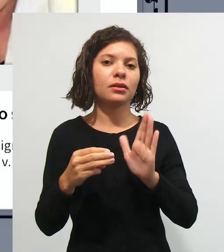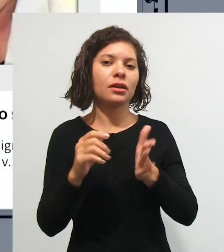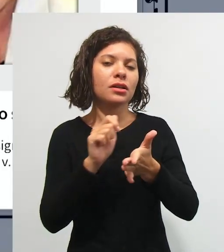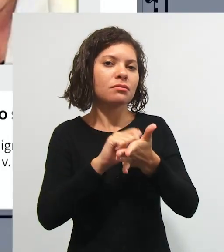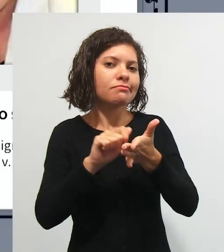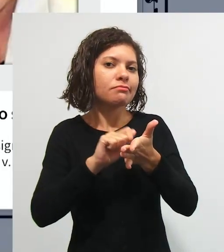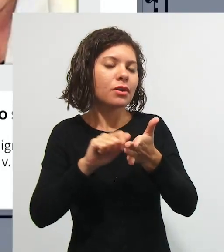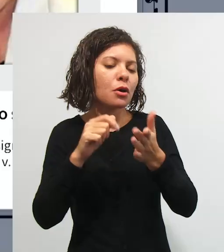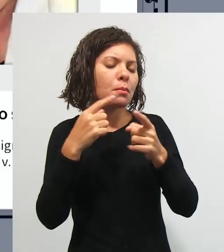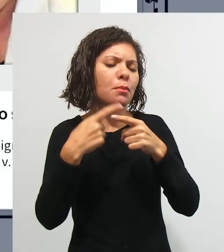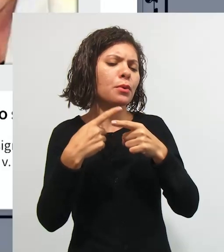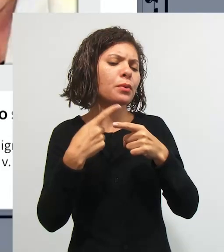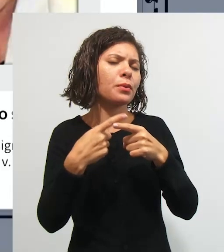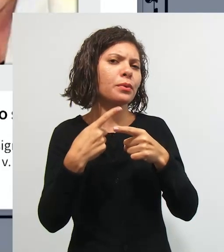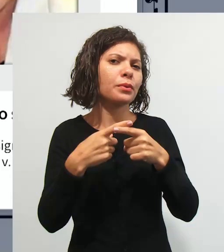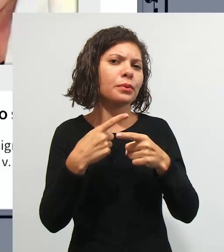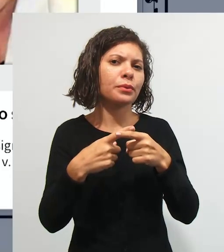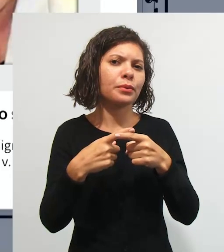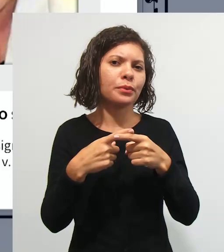esse porquê ele tem um nome